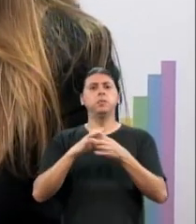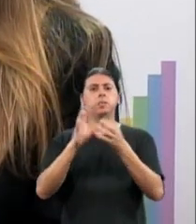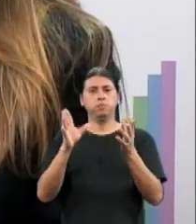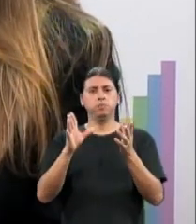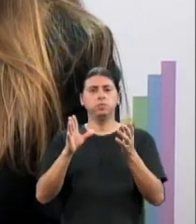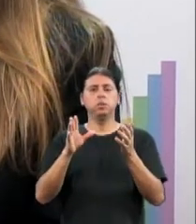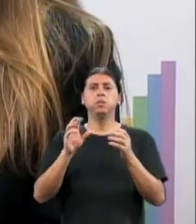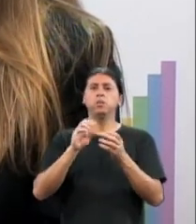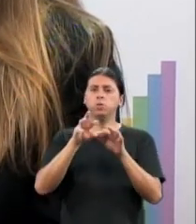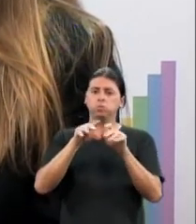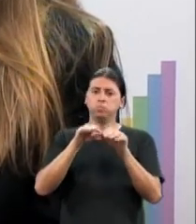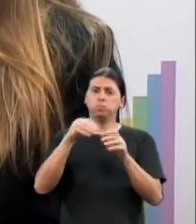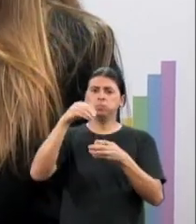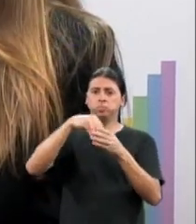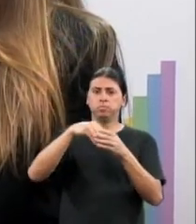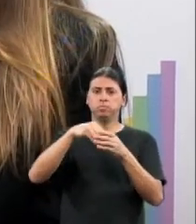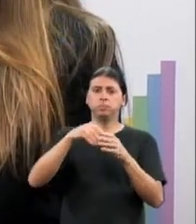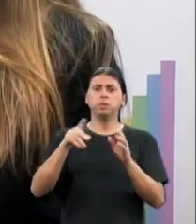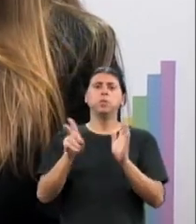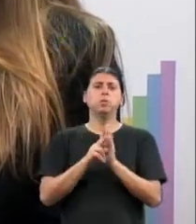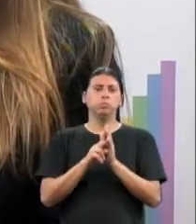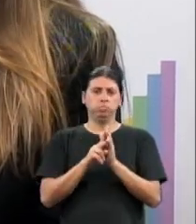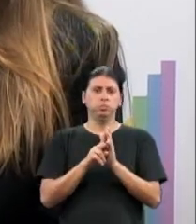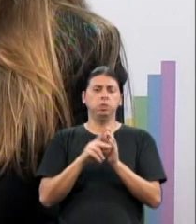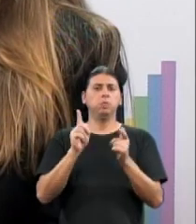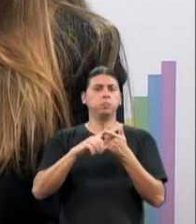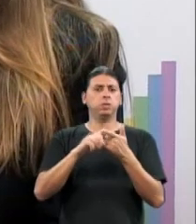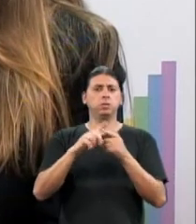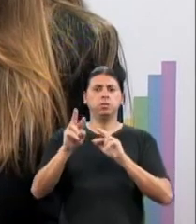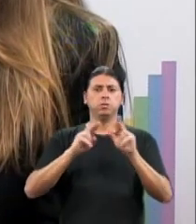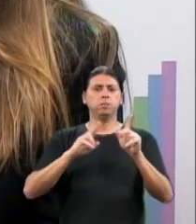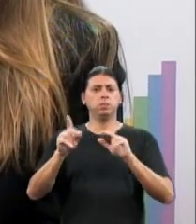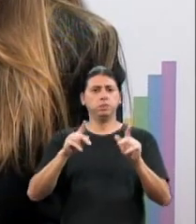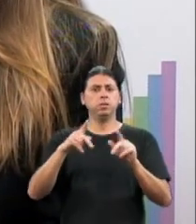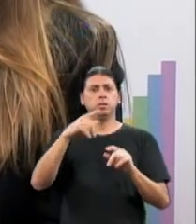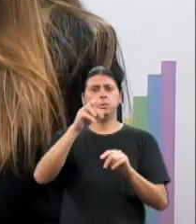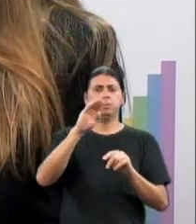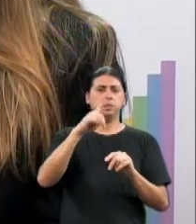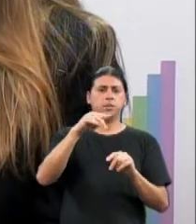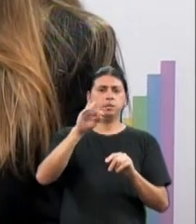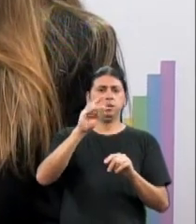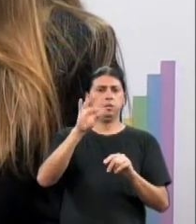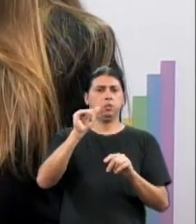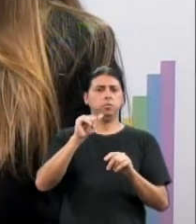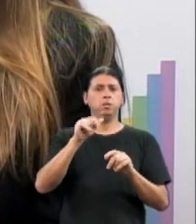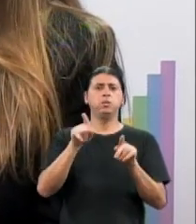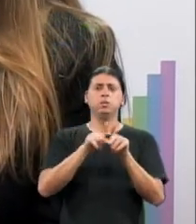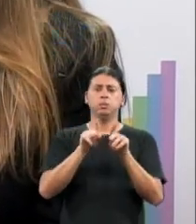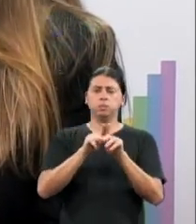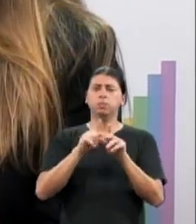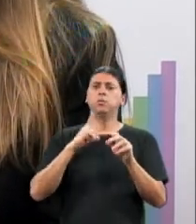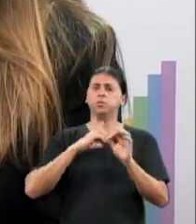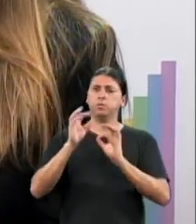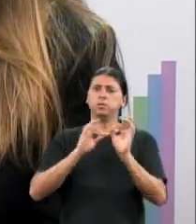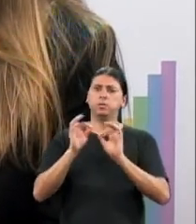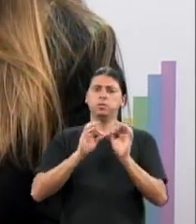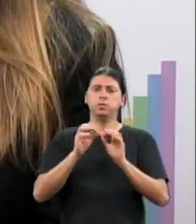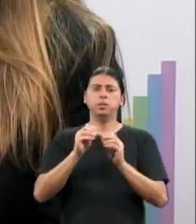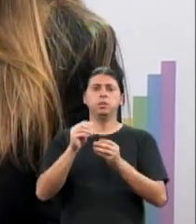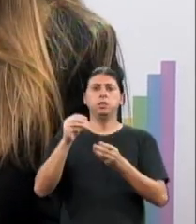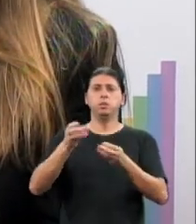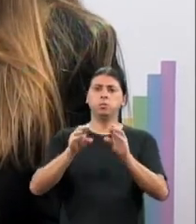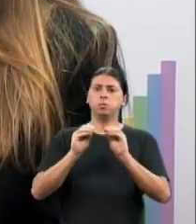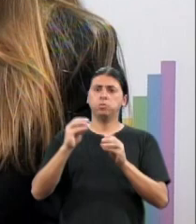colocando um software proprietário. E também por vários outros fatores, que é a própria questão de fazer download ou os programas que estão ali